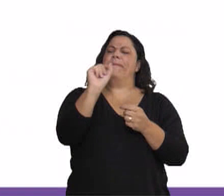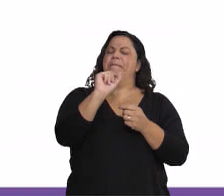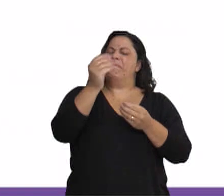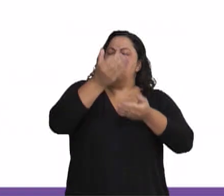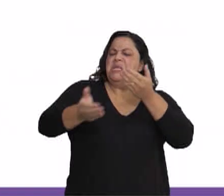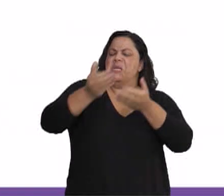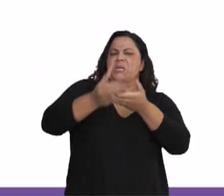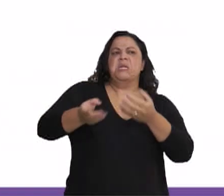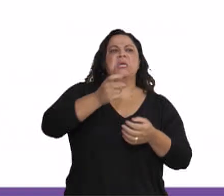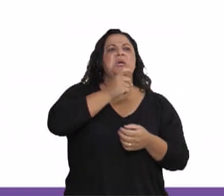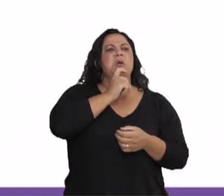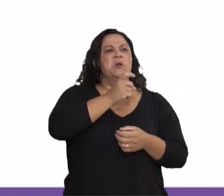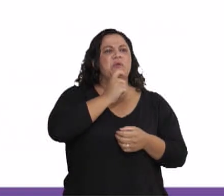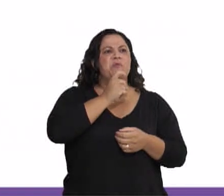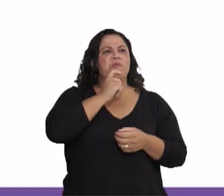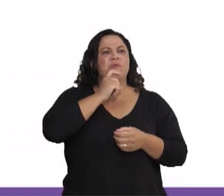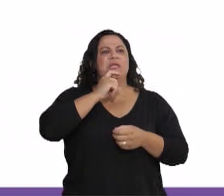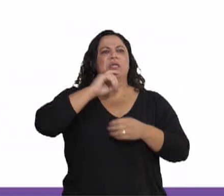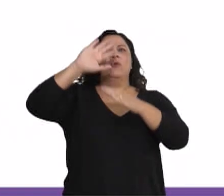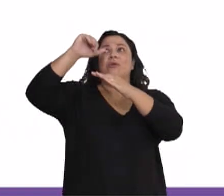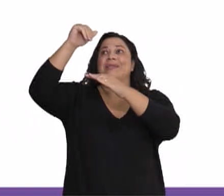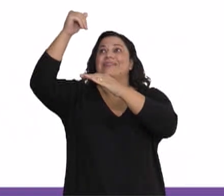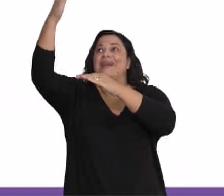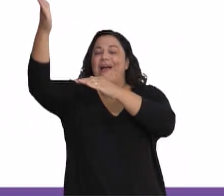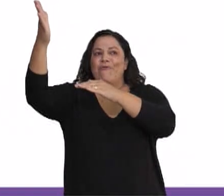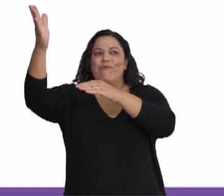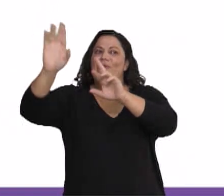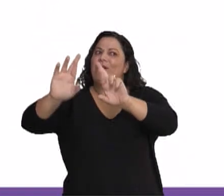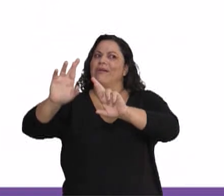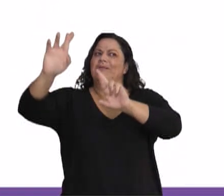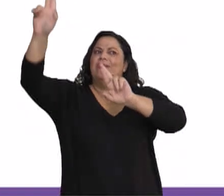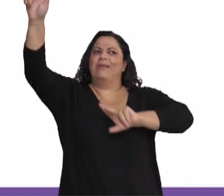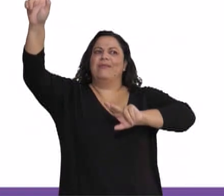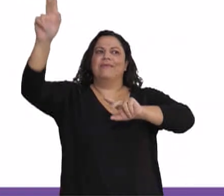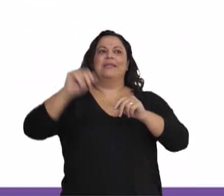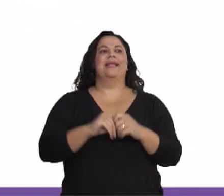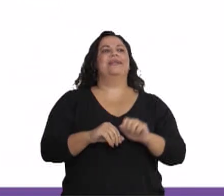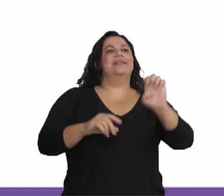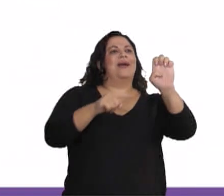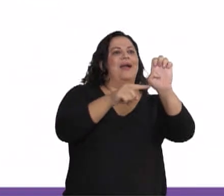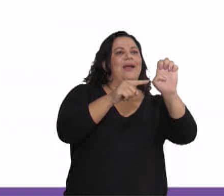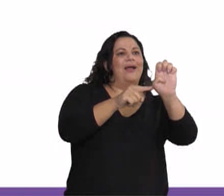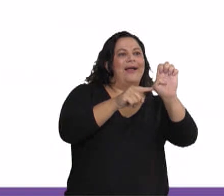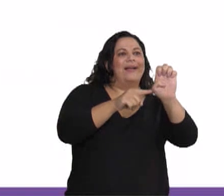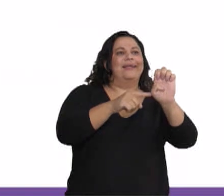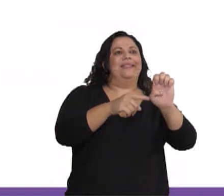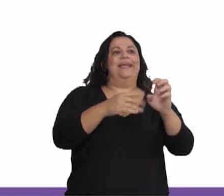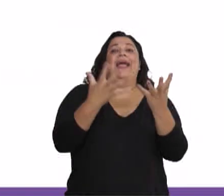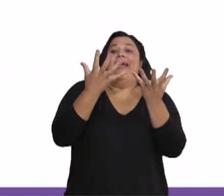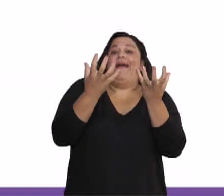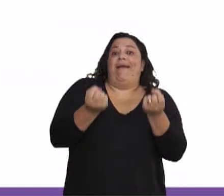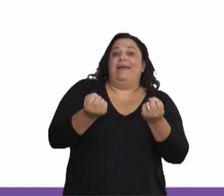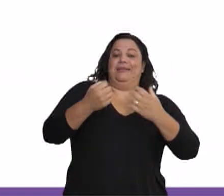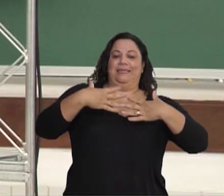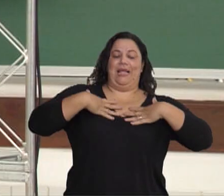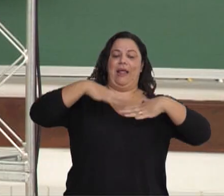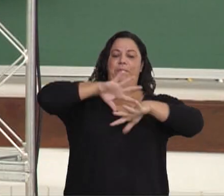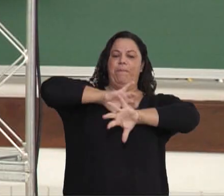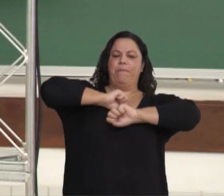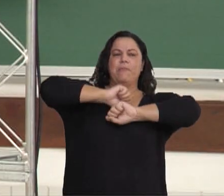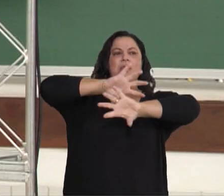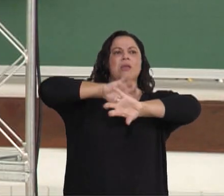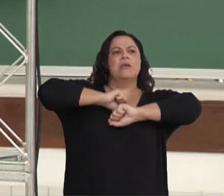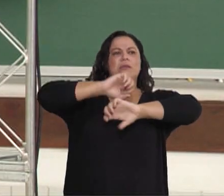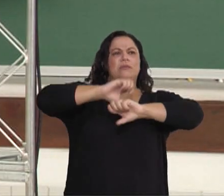de receber calor do meio externo e passa a perder frio para o meio externo. Bom, pessoal, o que eu tenho a dizer